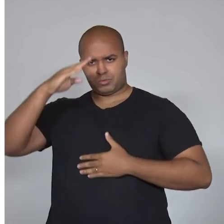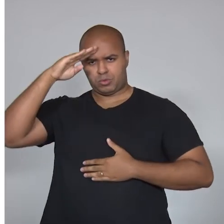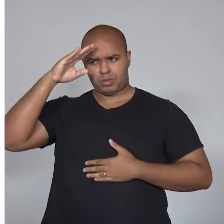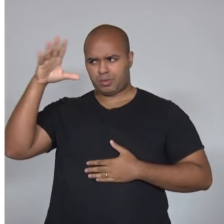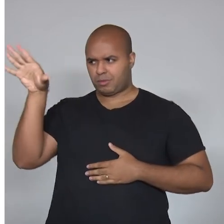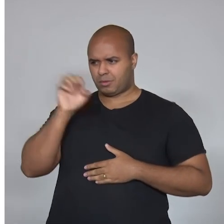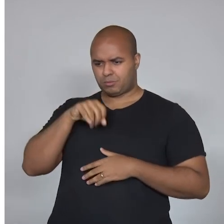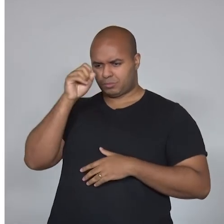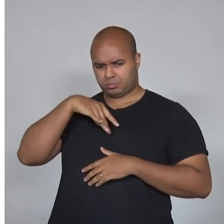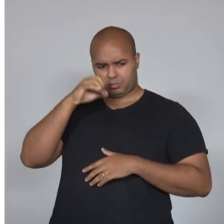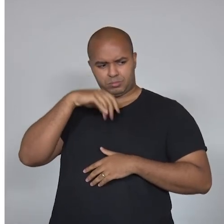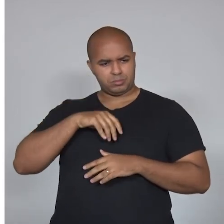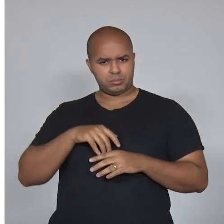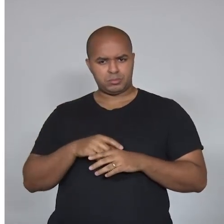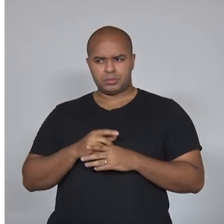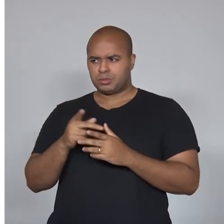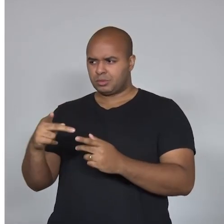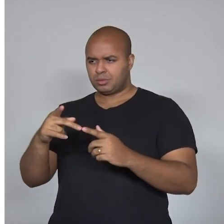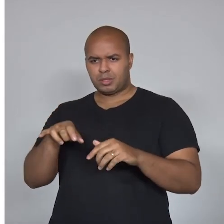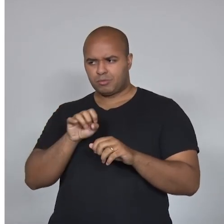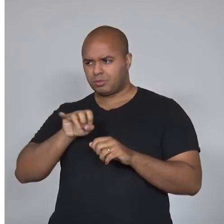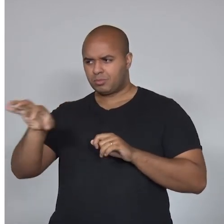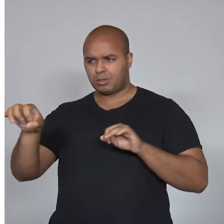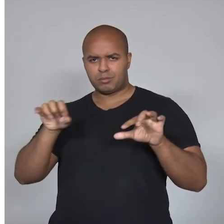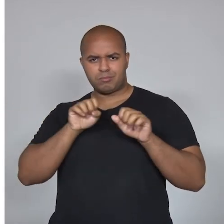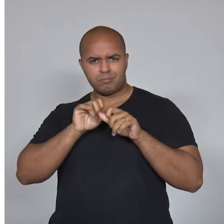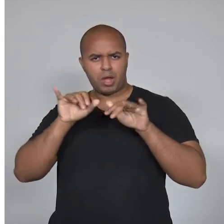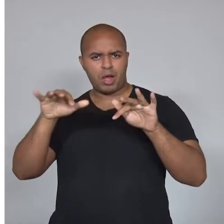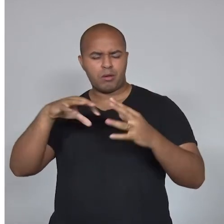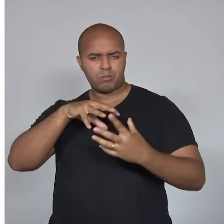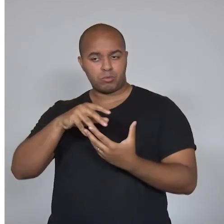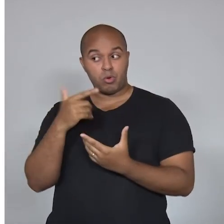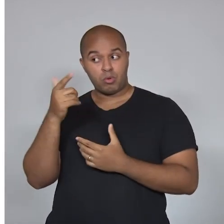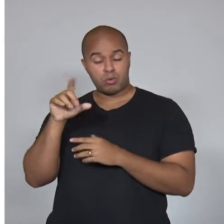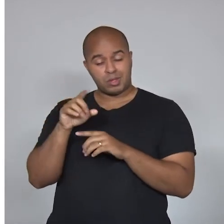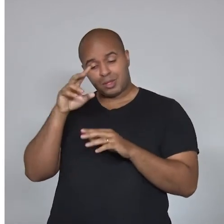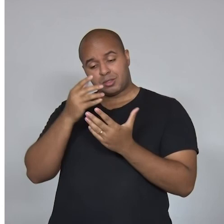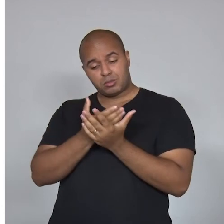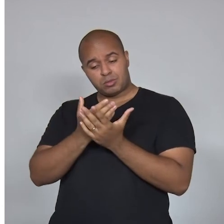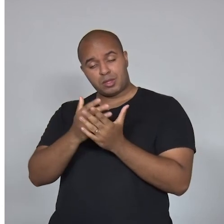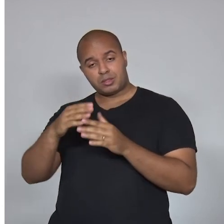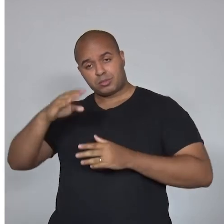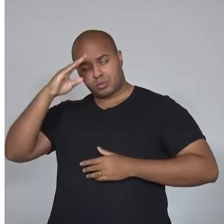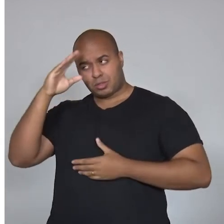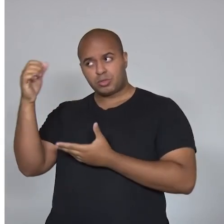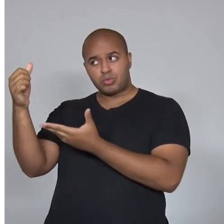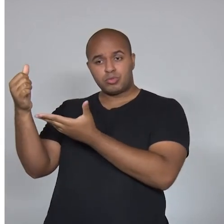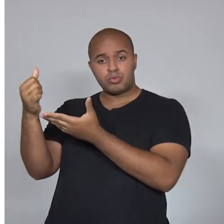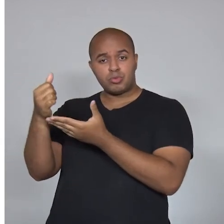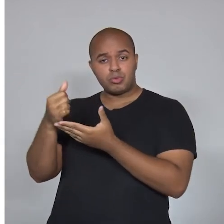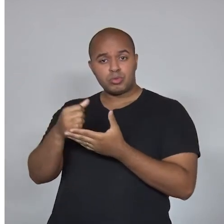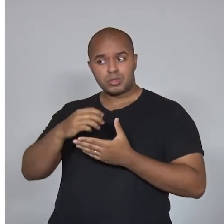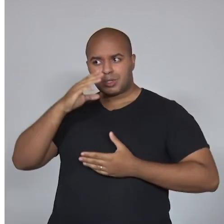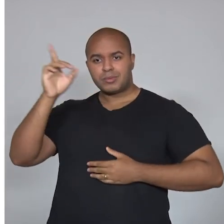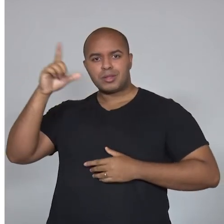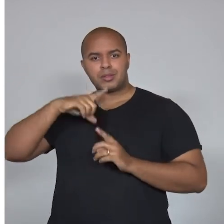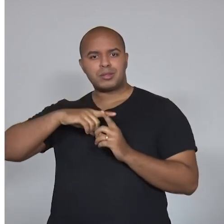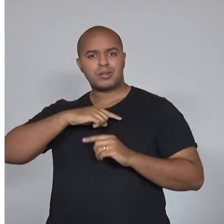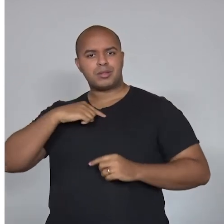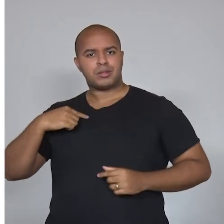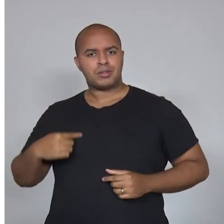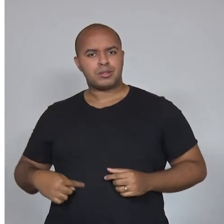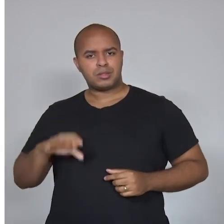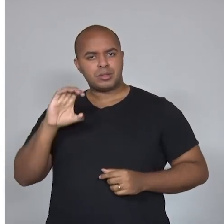soldados, e onde quer que eles fossem enviados. Outra teoria sugere que soldados trouxeram a gripe da China e